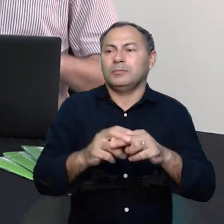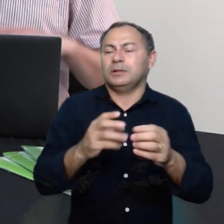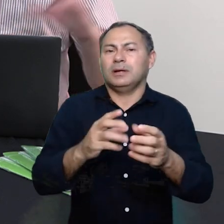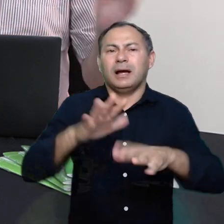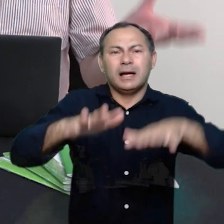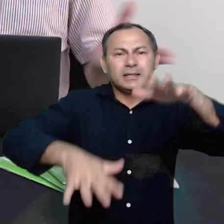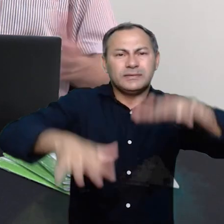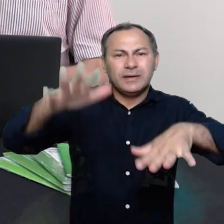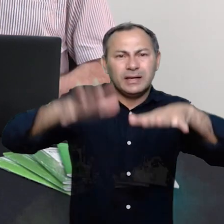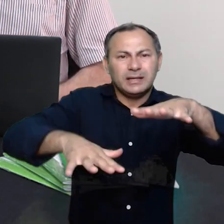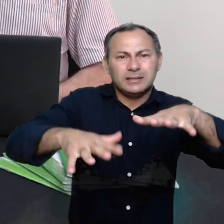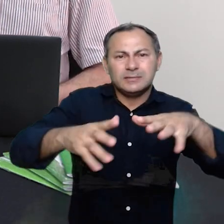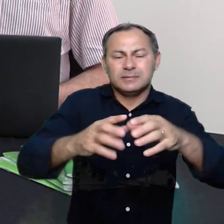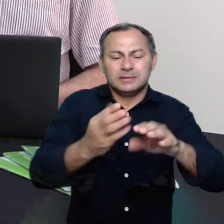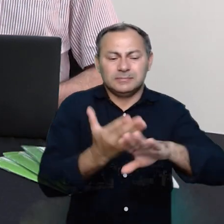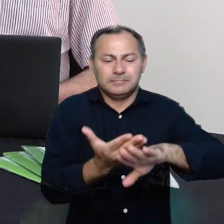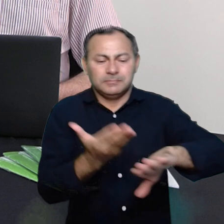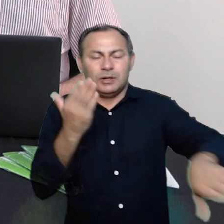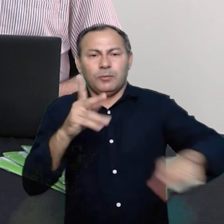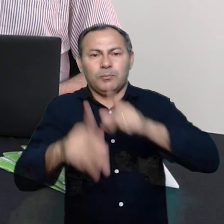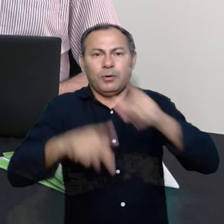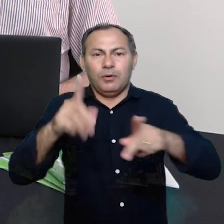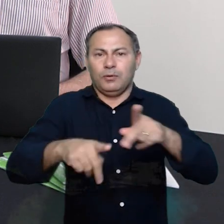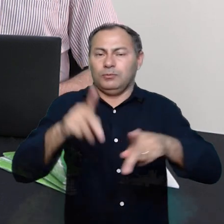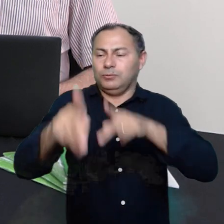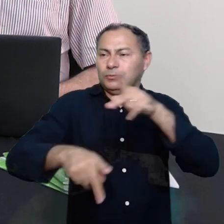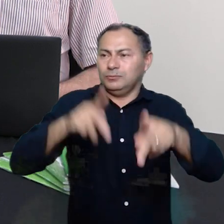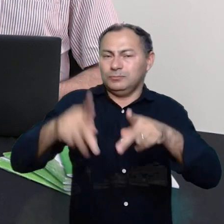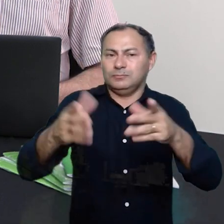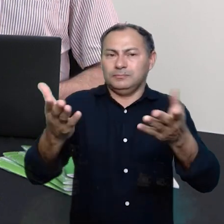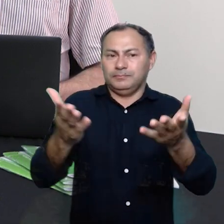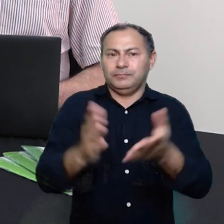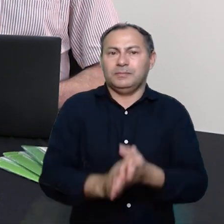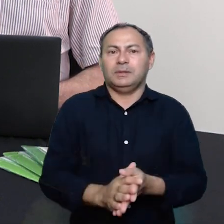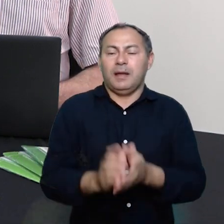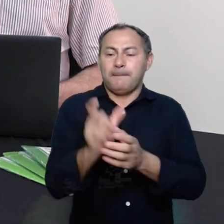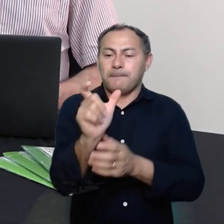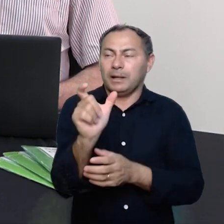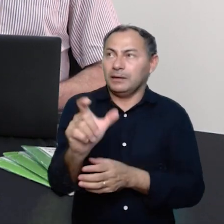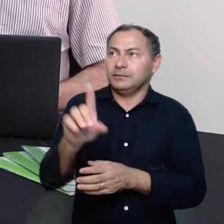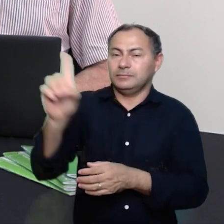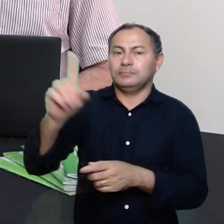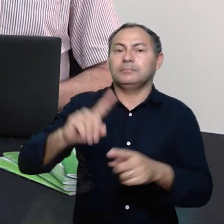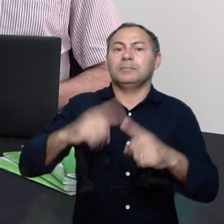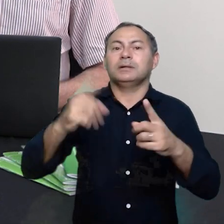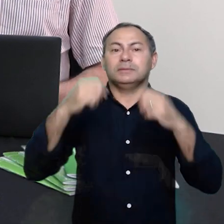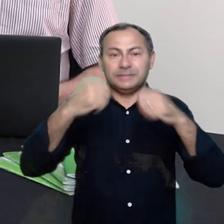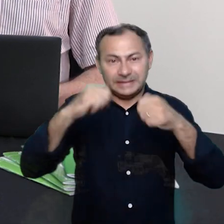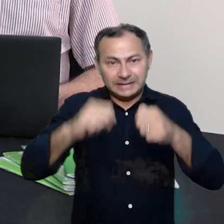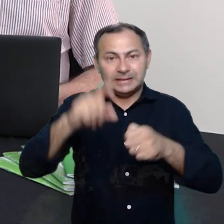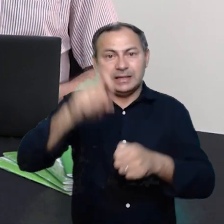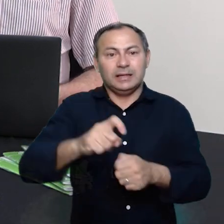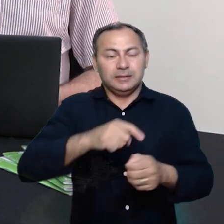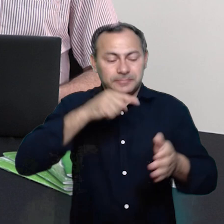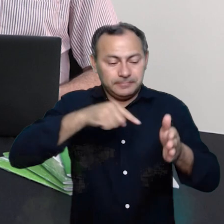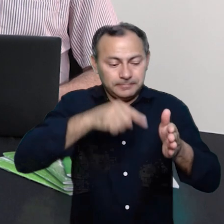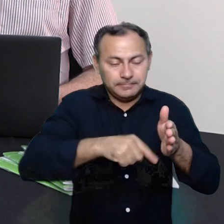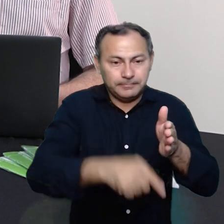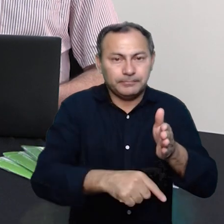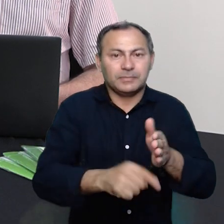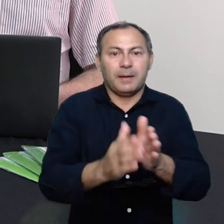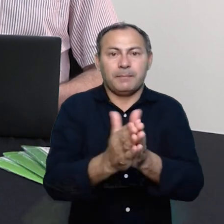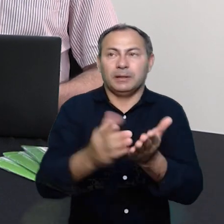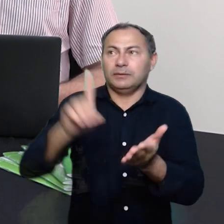que às vezes distanciam o povo da palavra, mas elas devem ser fundamentadas